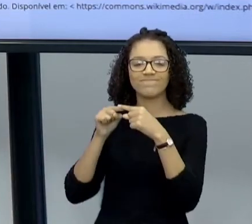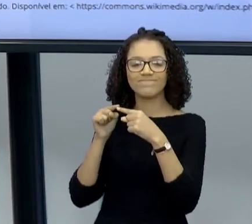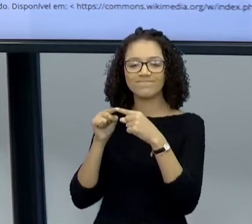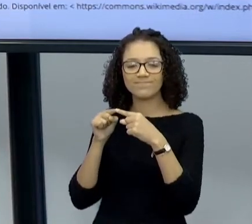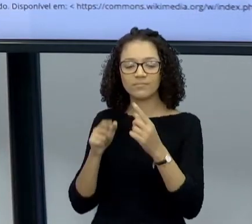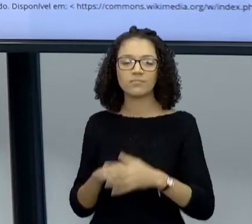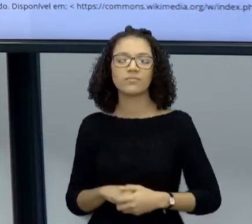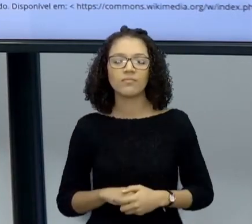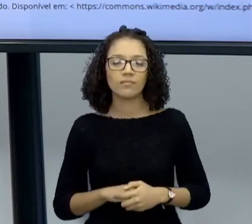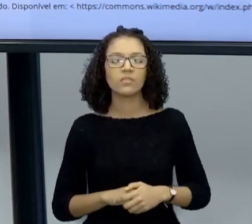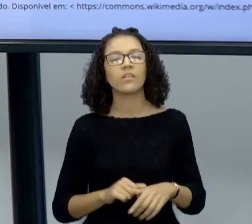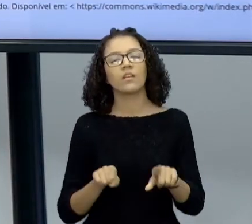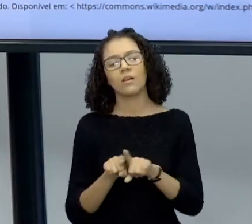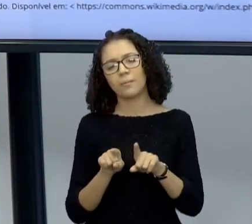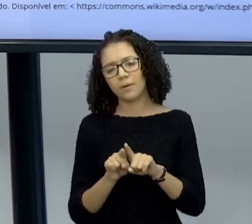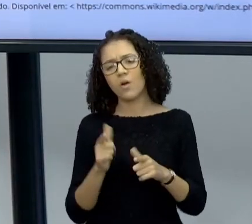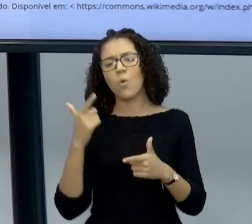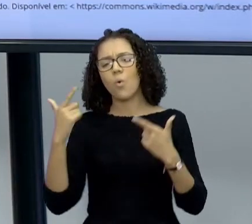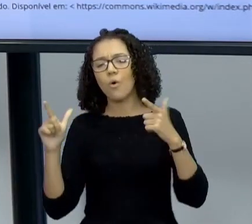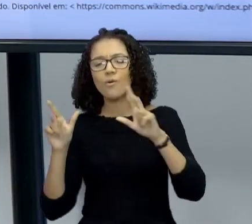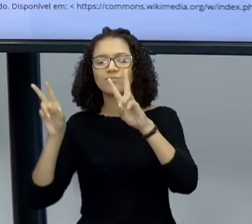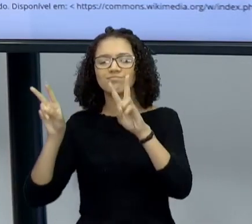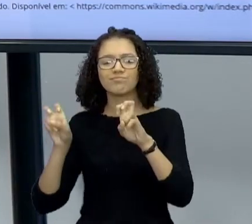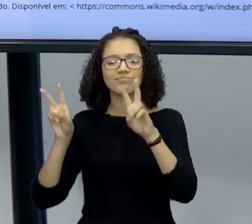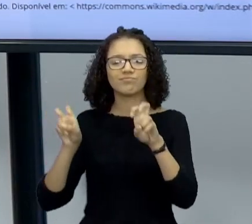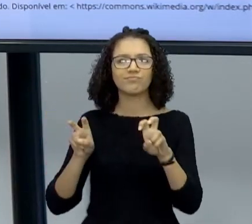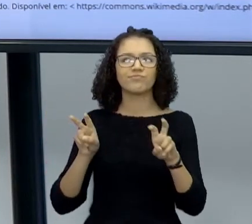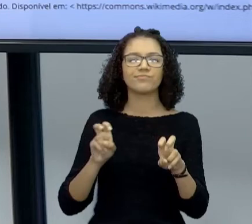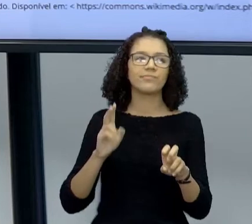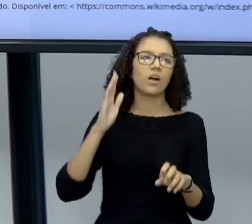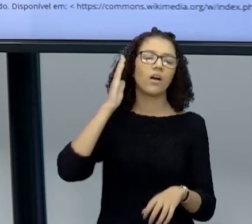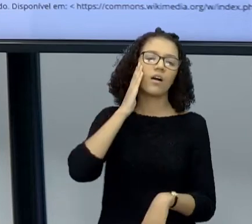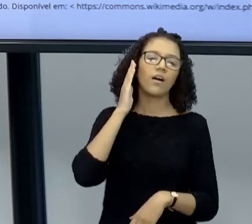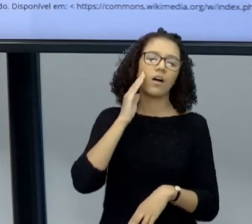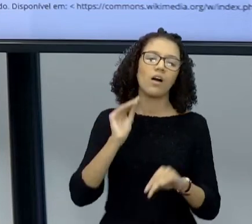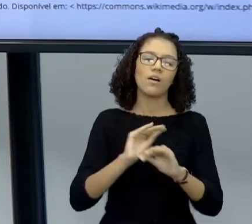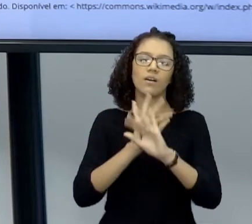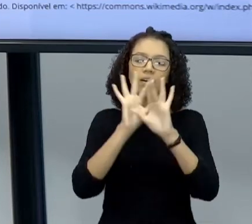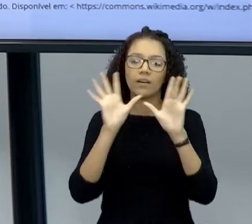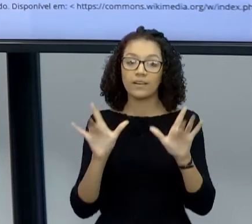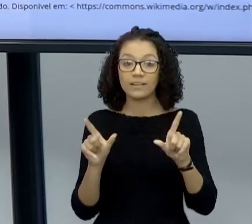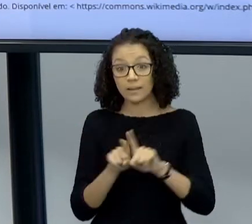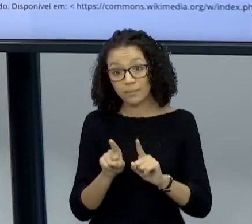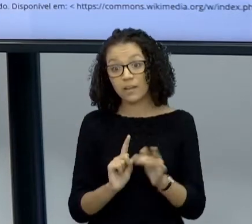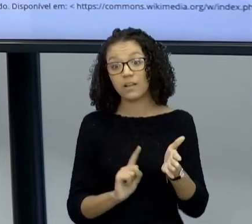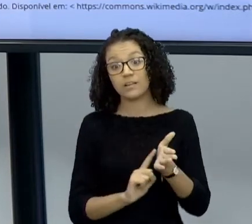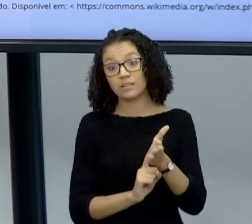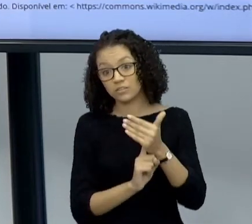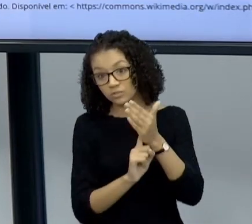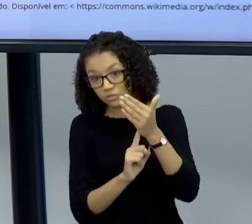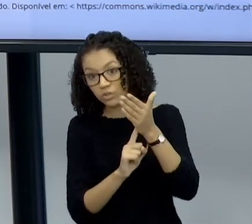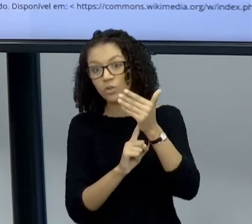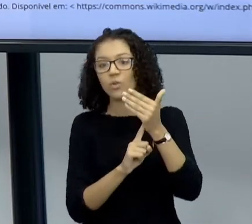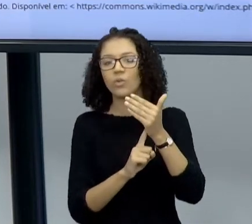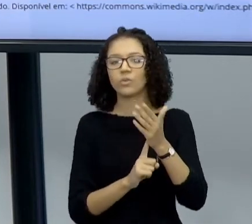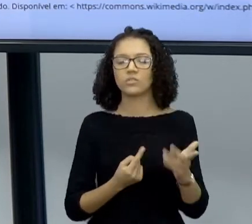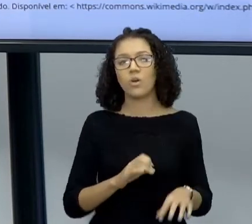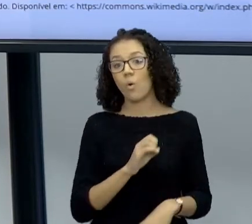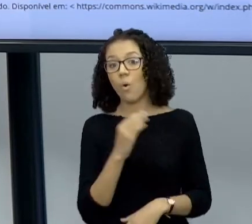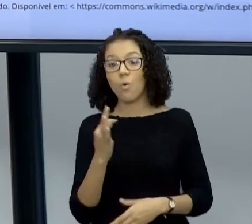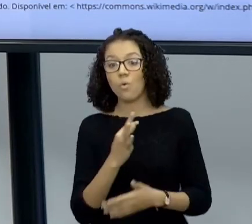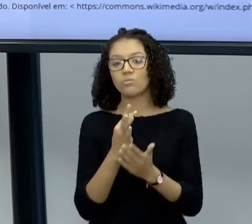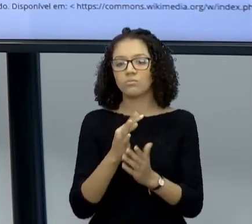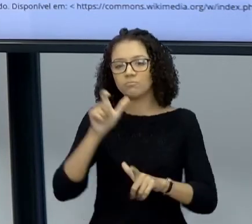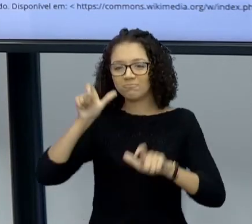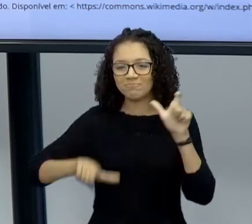outras teorias apareceram em outros aspectos sociais, inclusive até com ideologias, né, teóricas de teóricos da